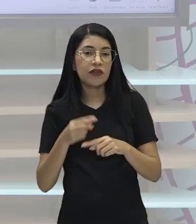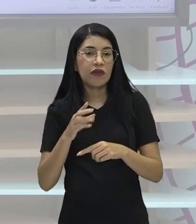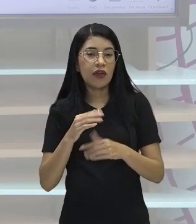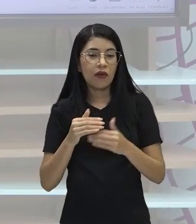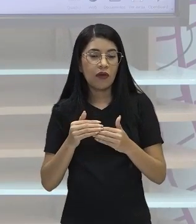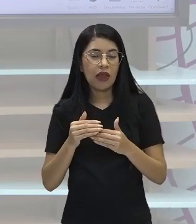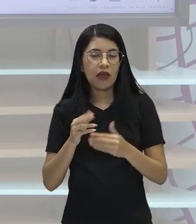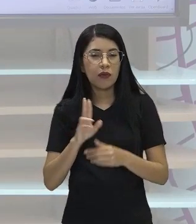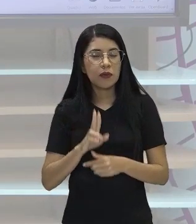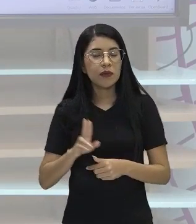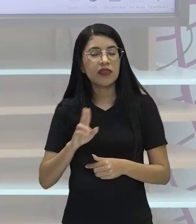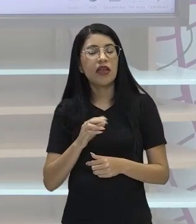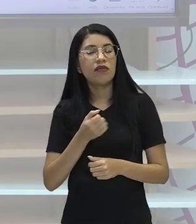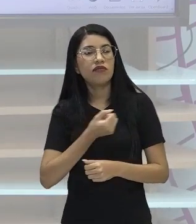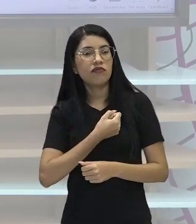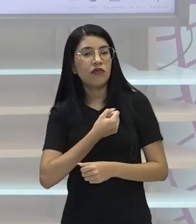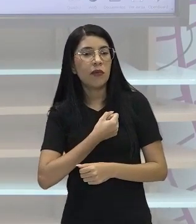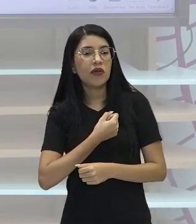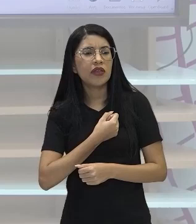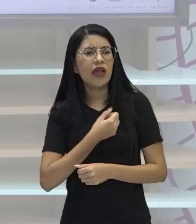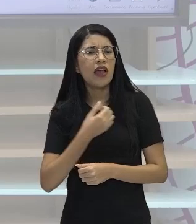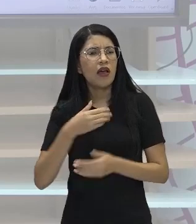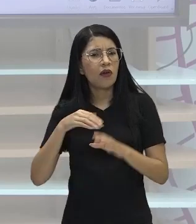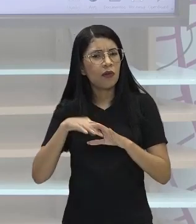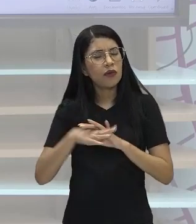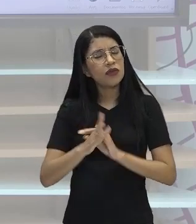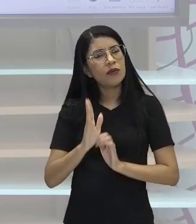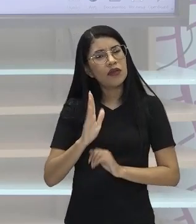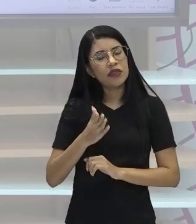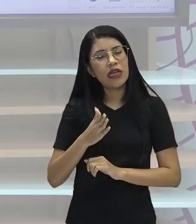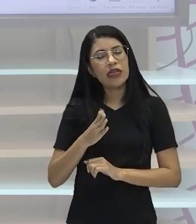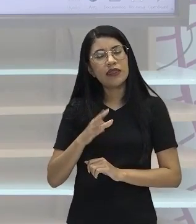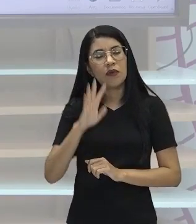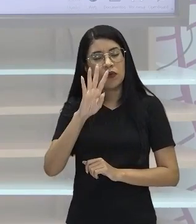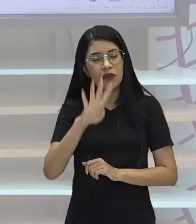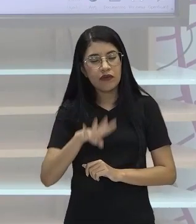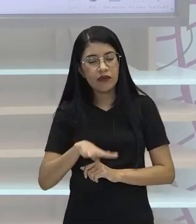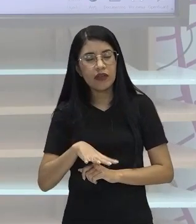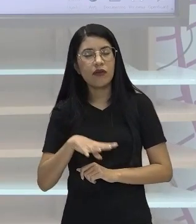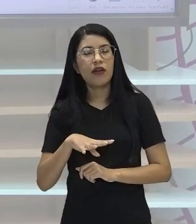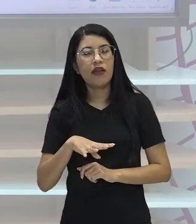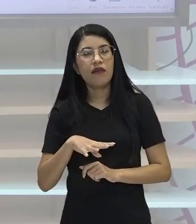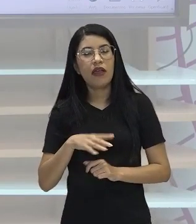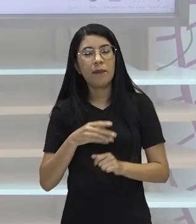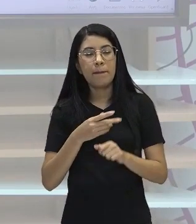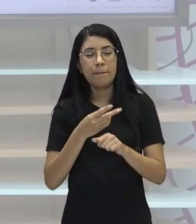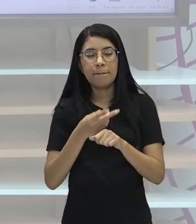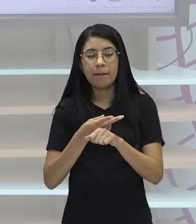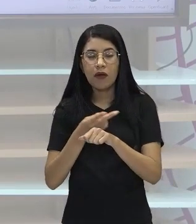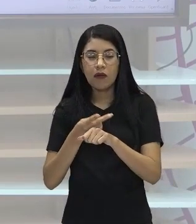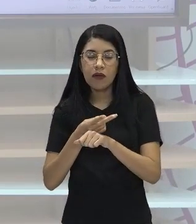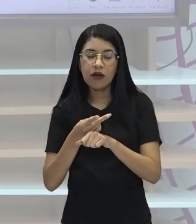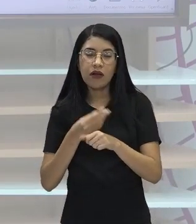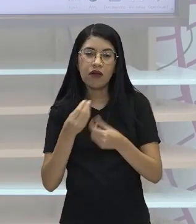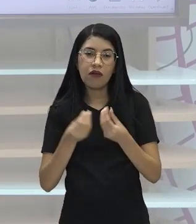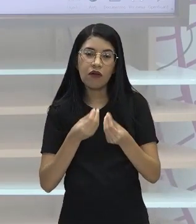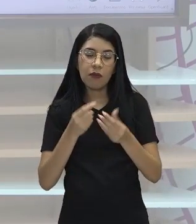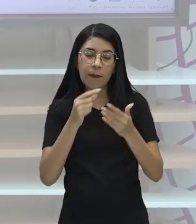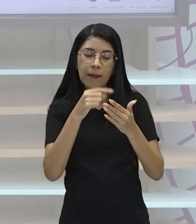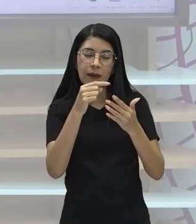de conforto. Porque quando você vai fatorar, você vai buscar os critérios